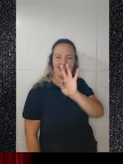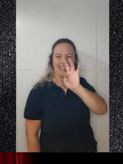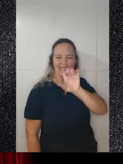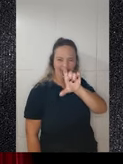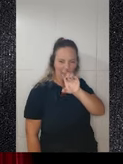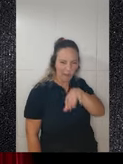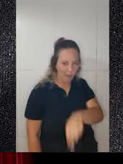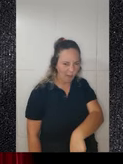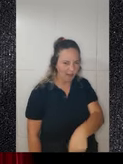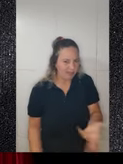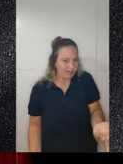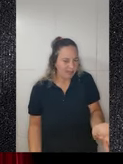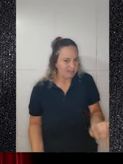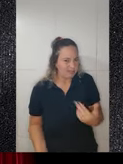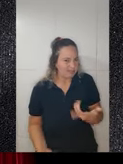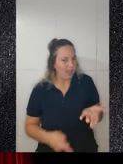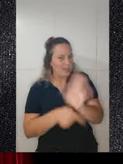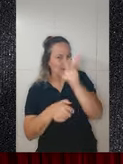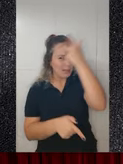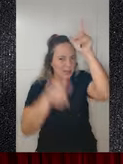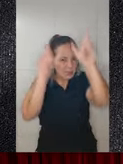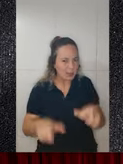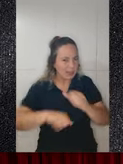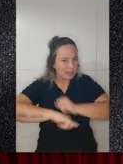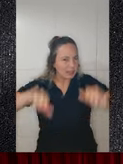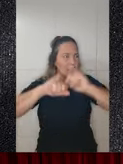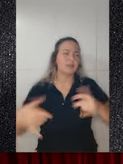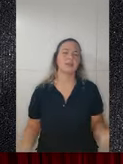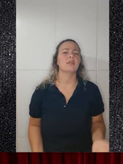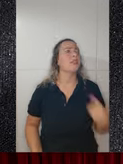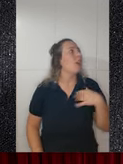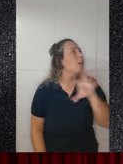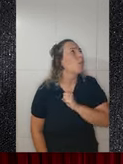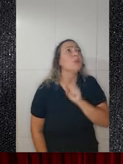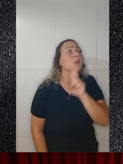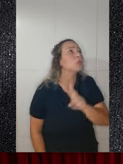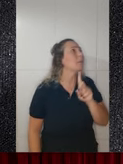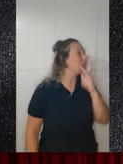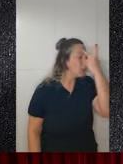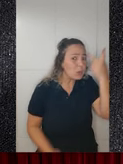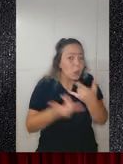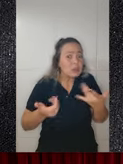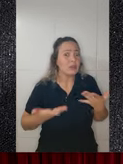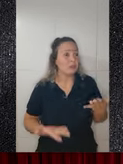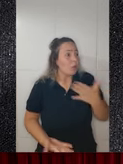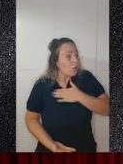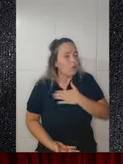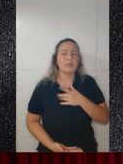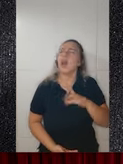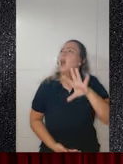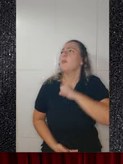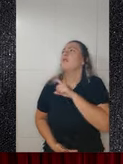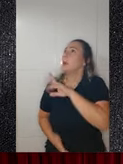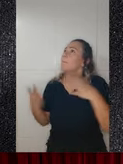aí. Pelo amor de Deus, cara. Lá. Pô, cara, me coloque pra fazer alguma coisa que eu gosto aqui, não é possível. Falei, não, você vai ter